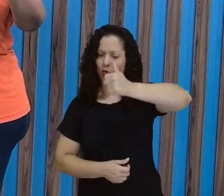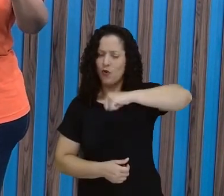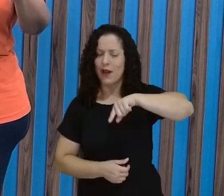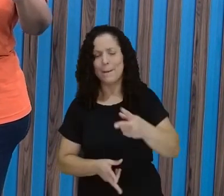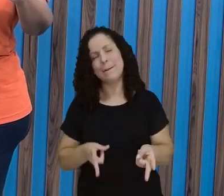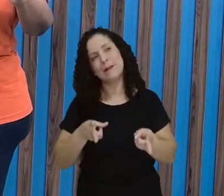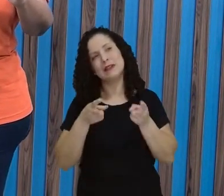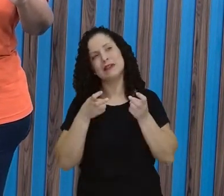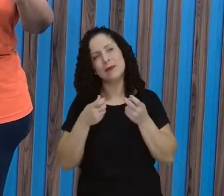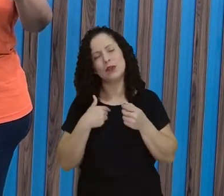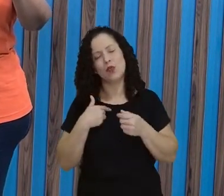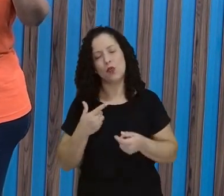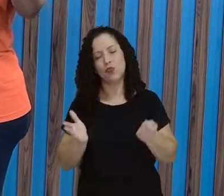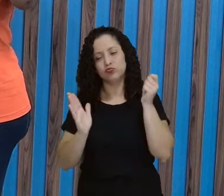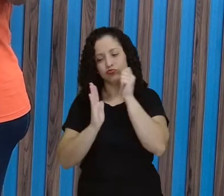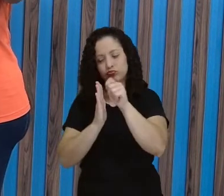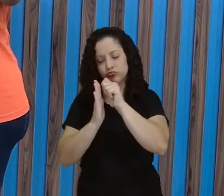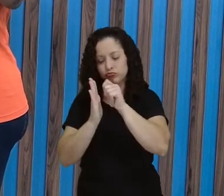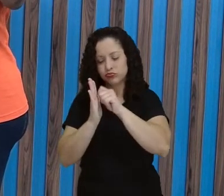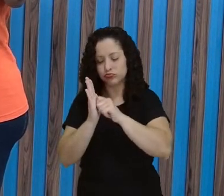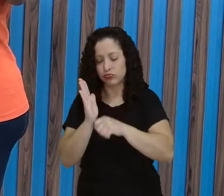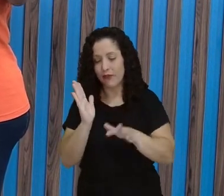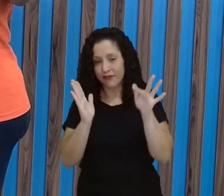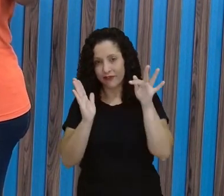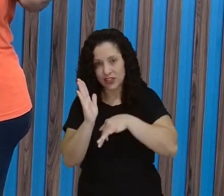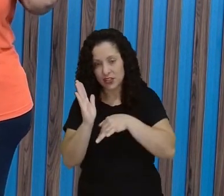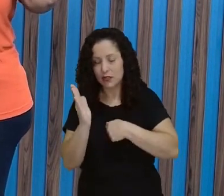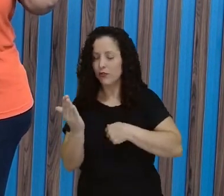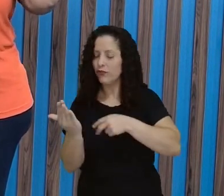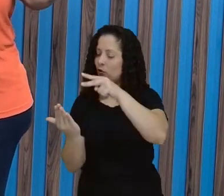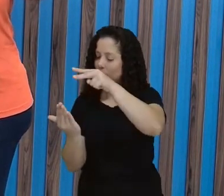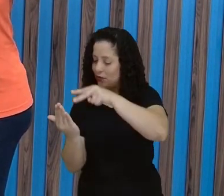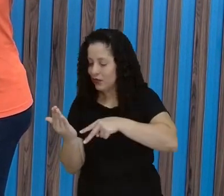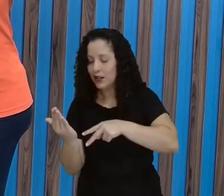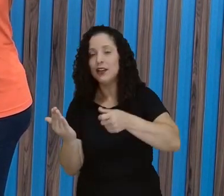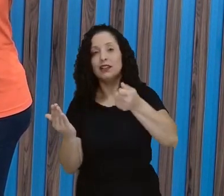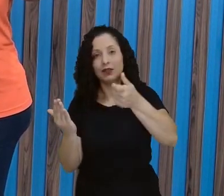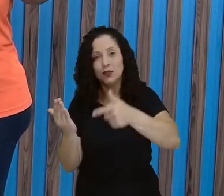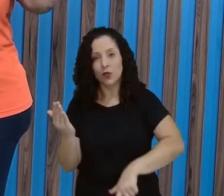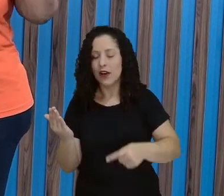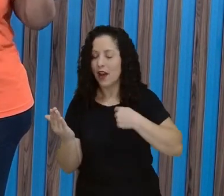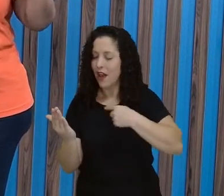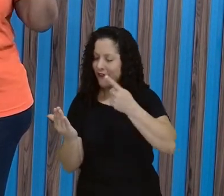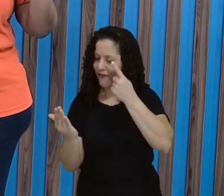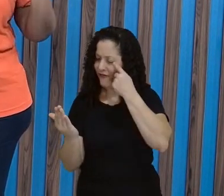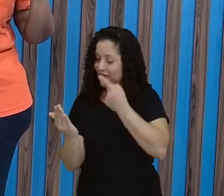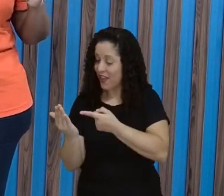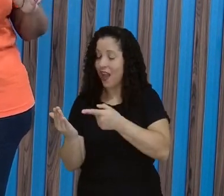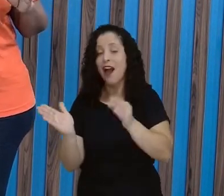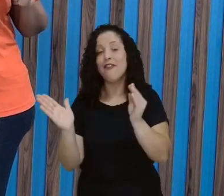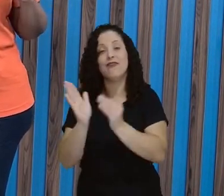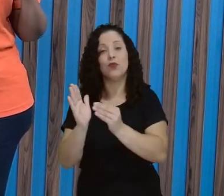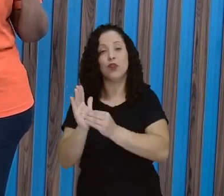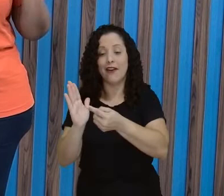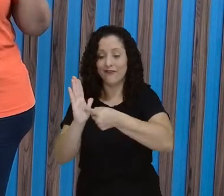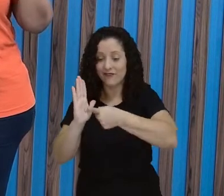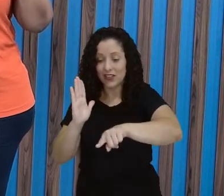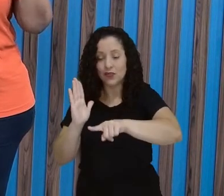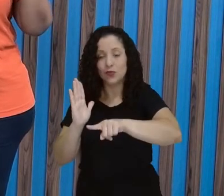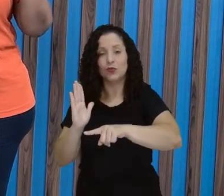escrever, lê o que está escrito. Muitas vezes, quando a gente faz isso, a gente faz, eita, é mesmo, faltou a vírgula, olha o